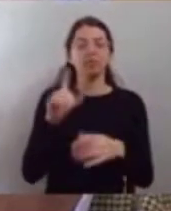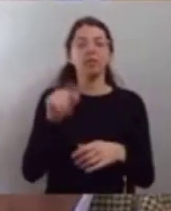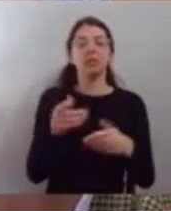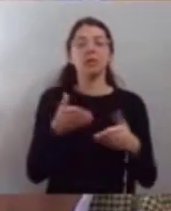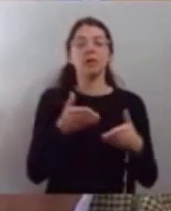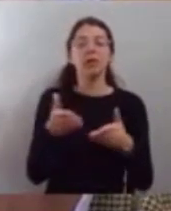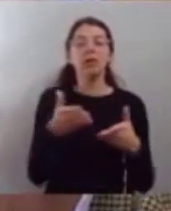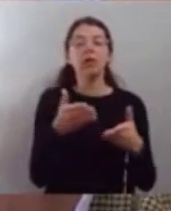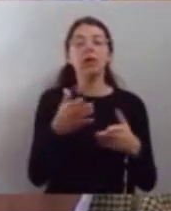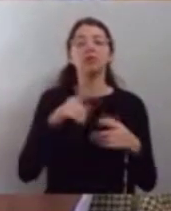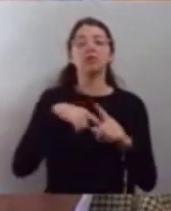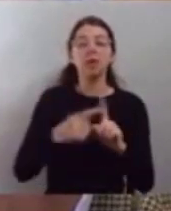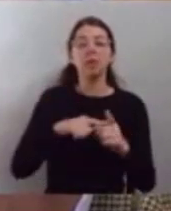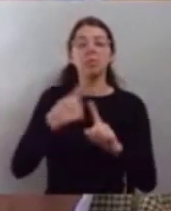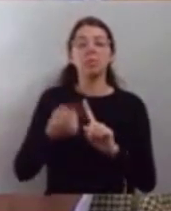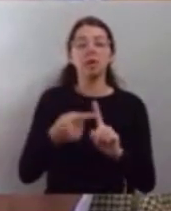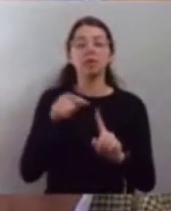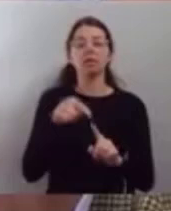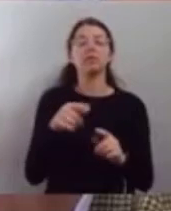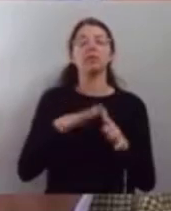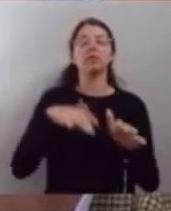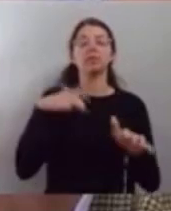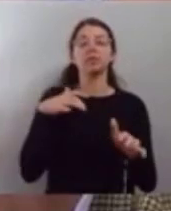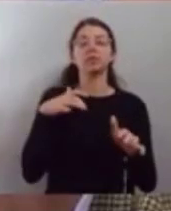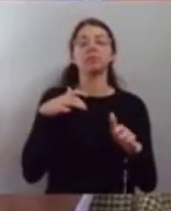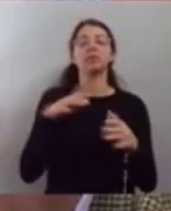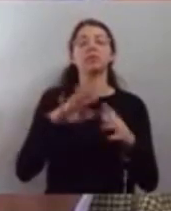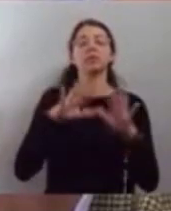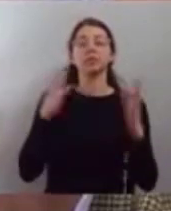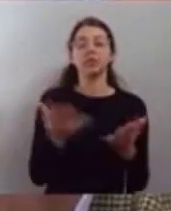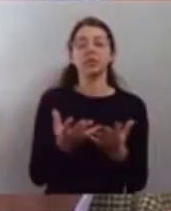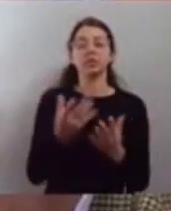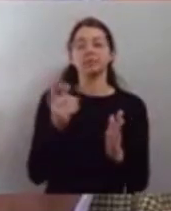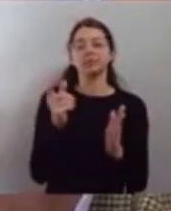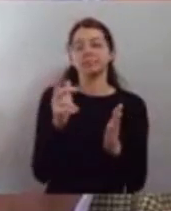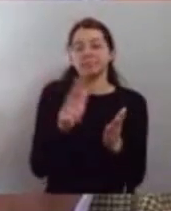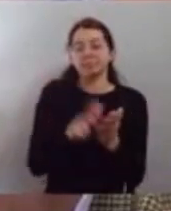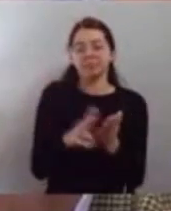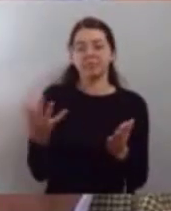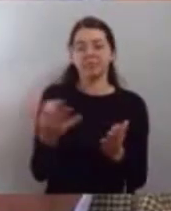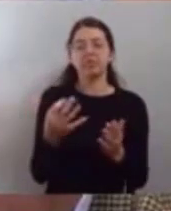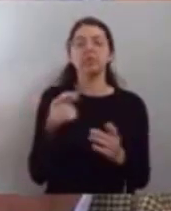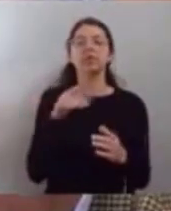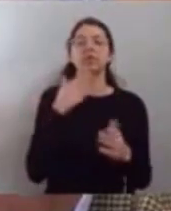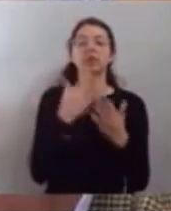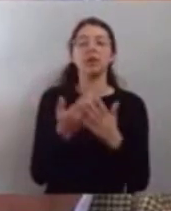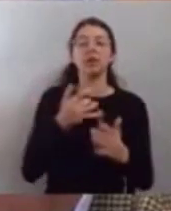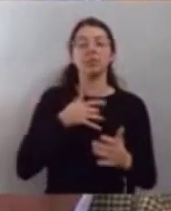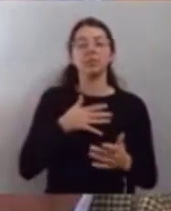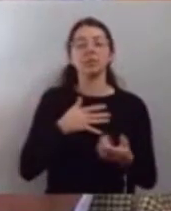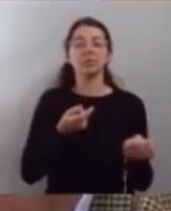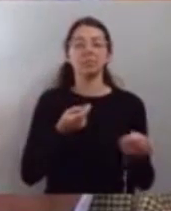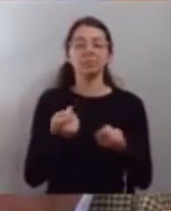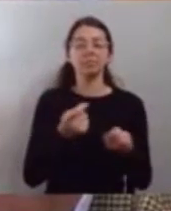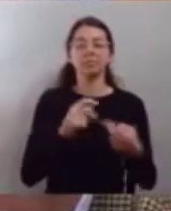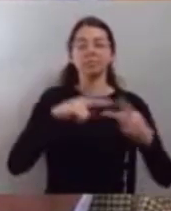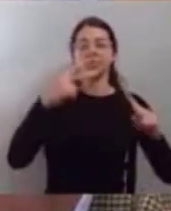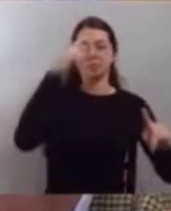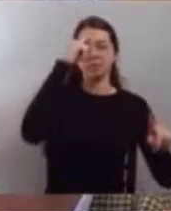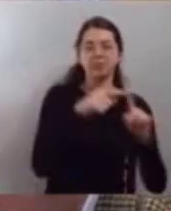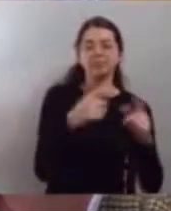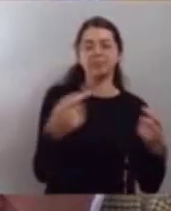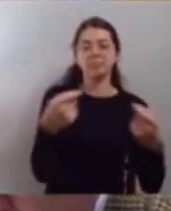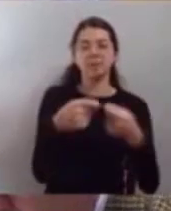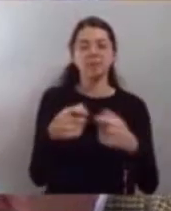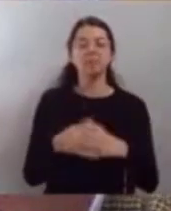definidas em assembleia geral e que se destinam alinharem a gestão da empresa com os objetivos do município por outro lado